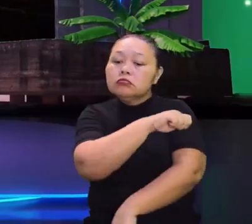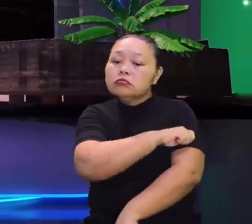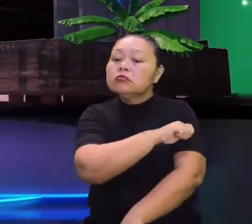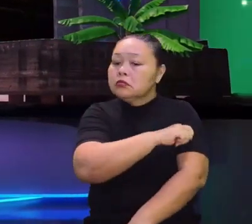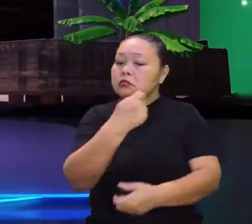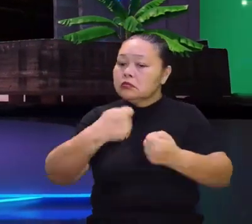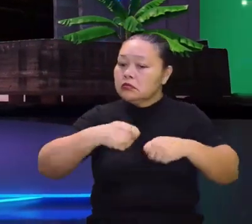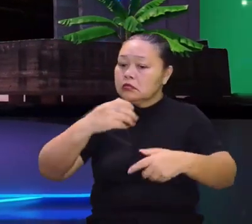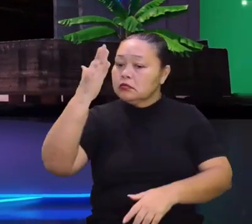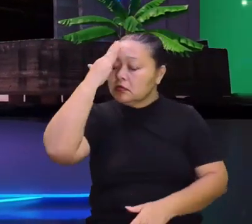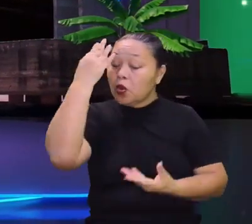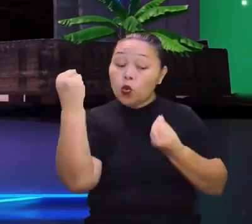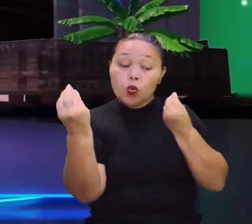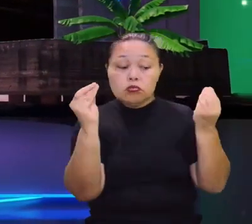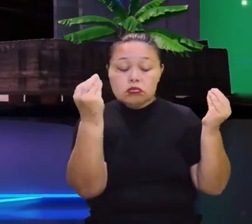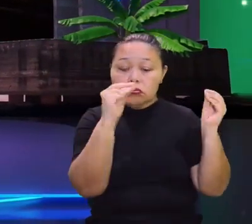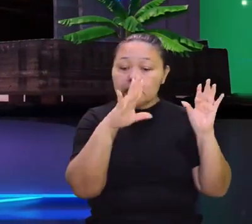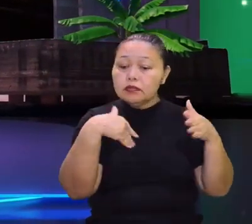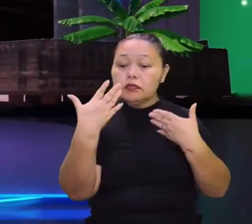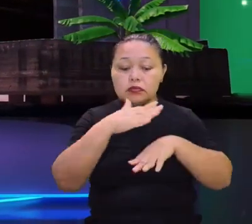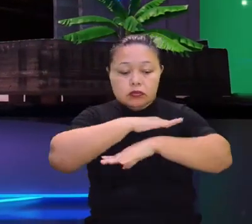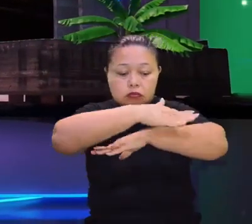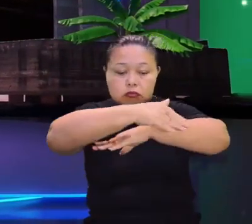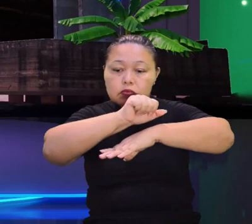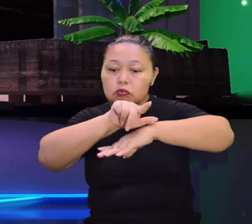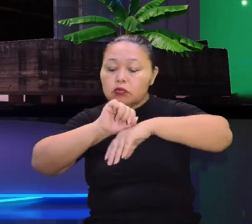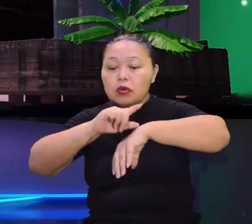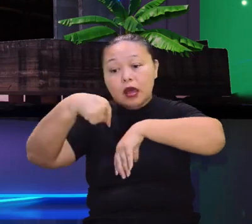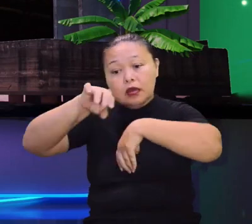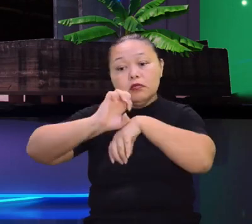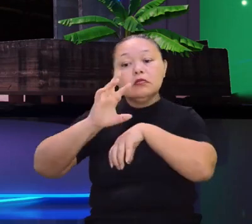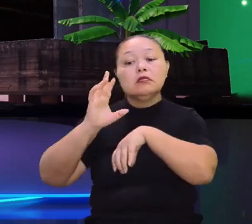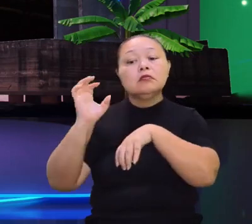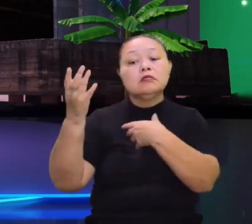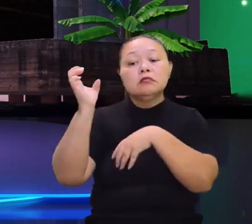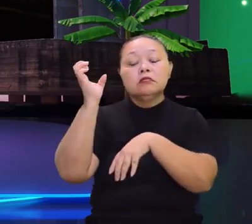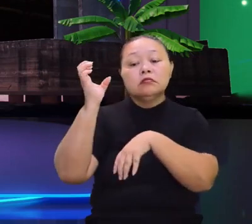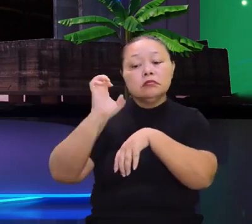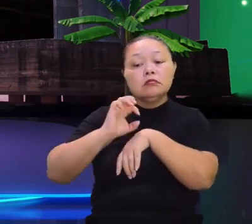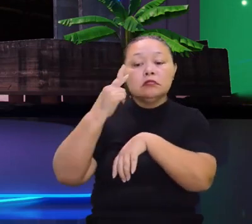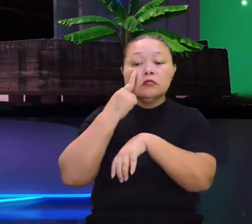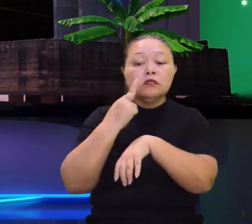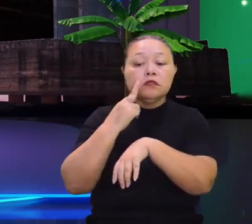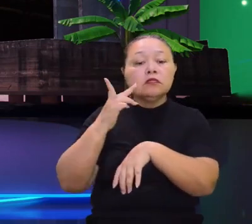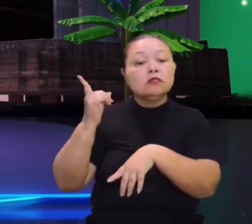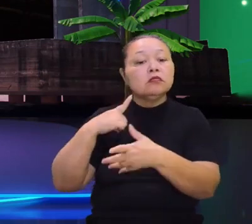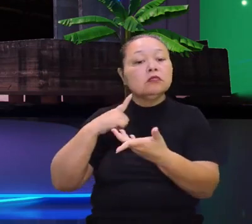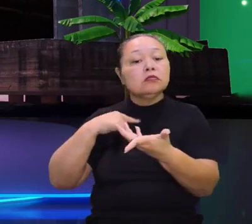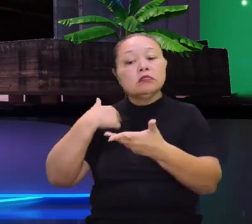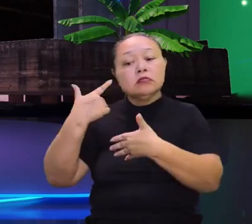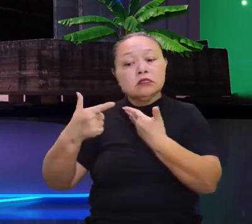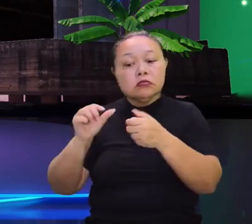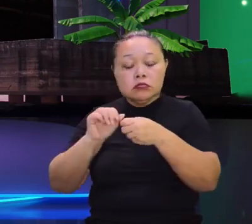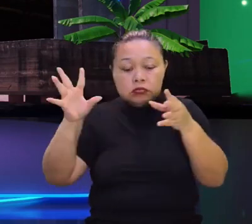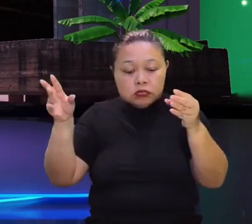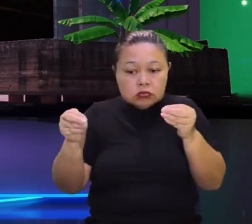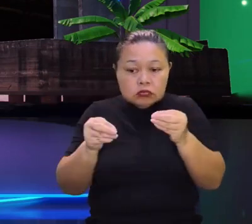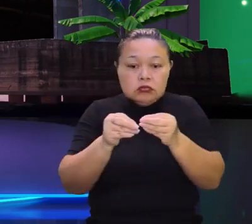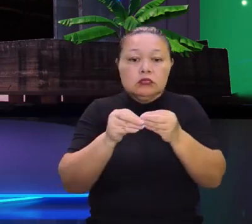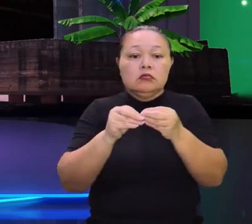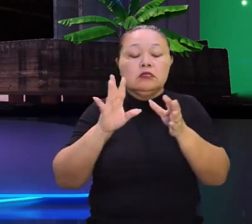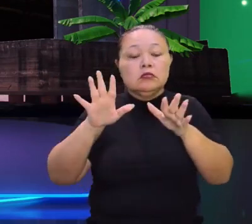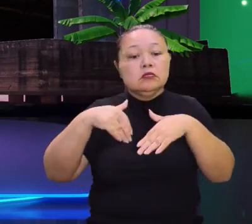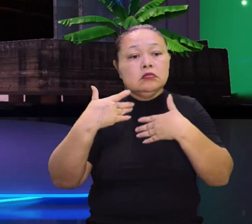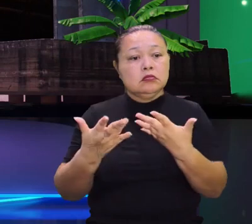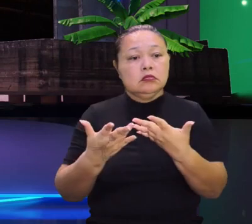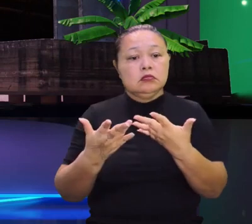pouco da noção, com né? Com certeza. De como é isso no nosso estado. E tentamos aí ao máximo, né, professor Jorge, trazer uma informação mais enxuta para eles, né? E